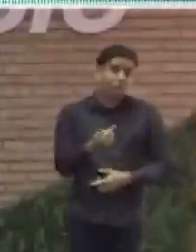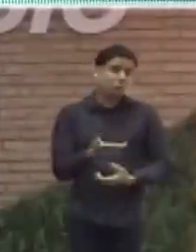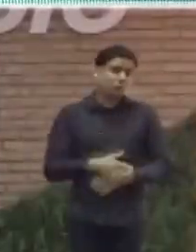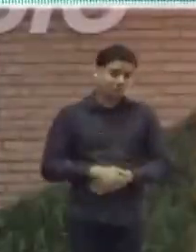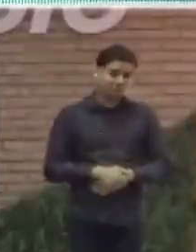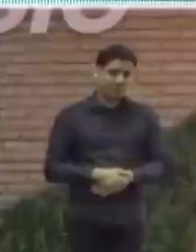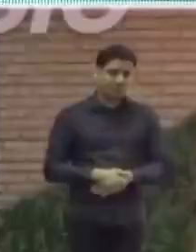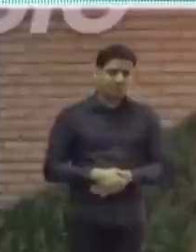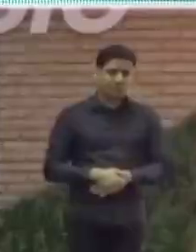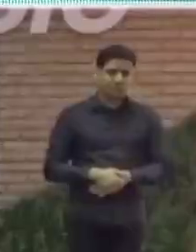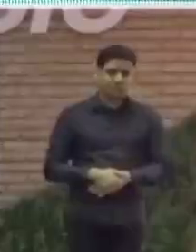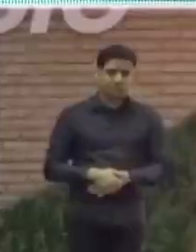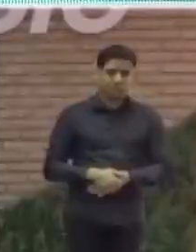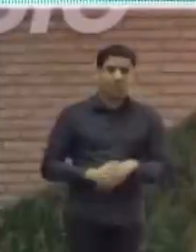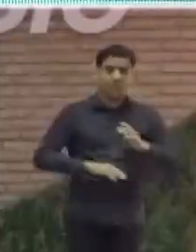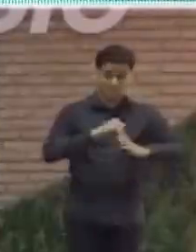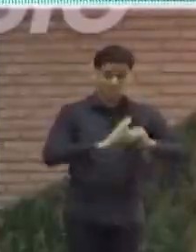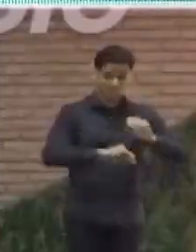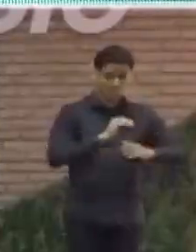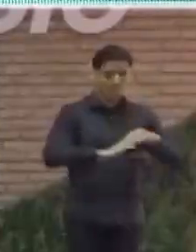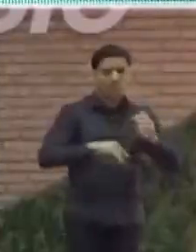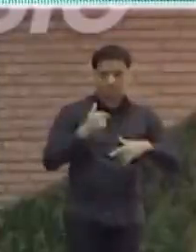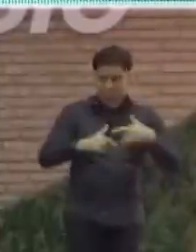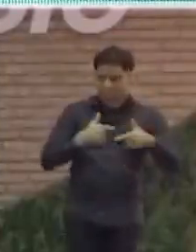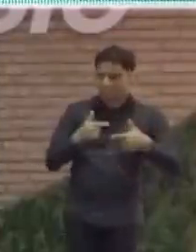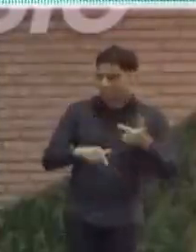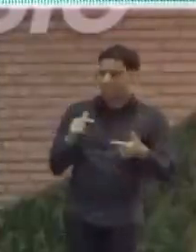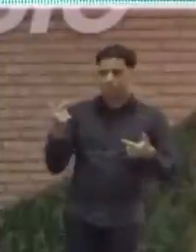fenômeno, pós-pandemia, ele